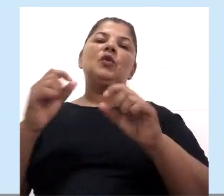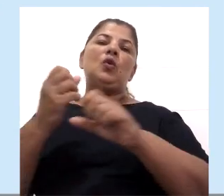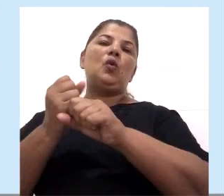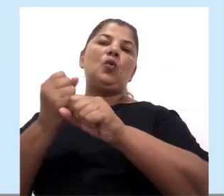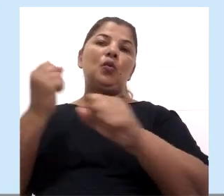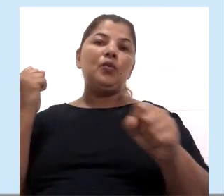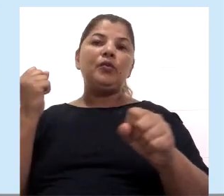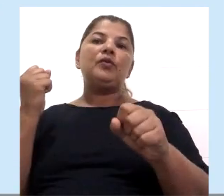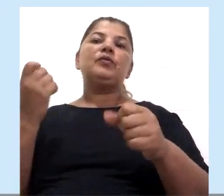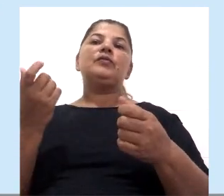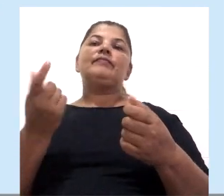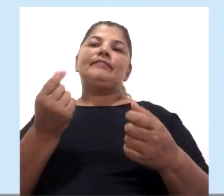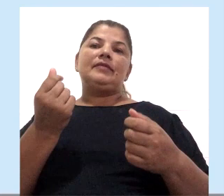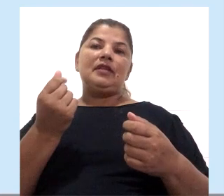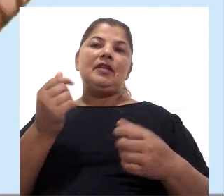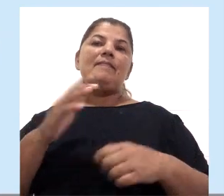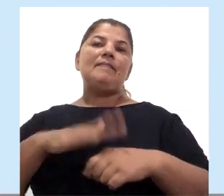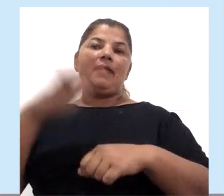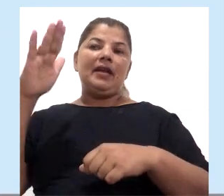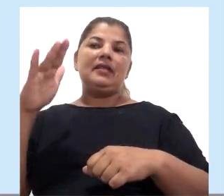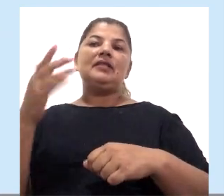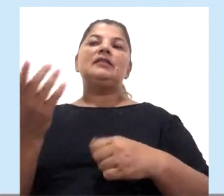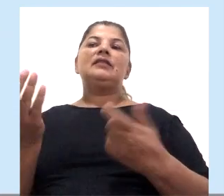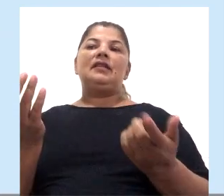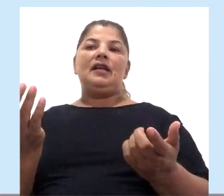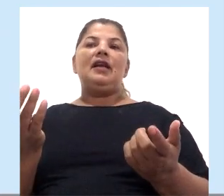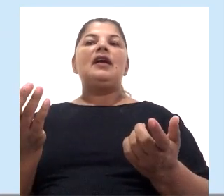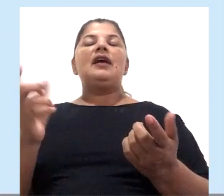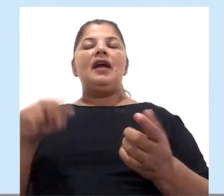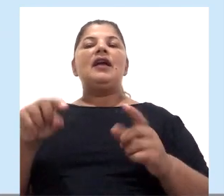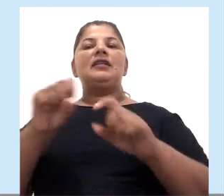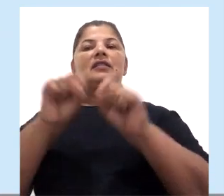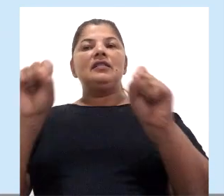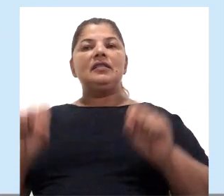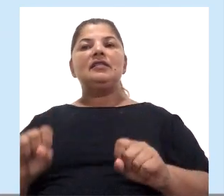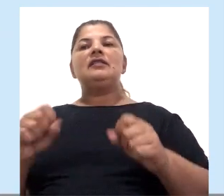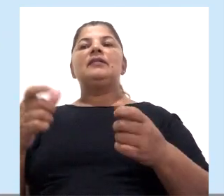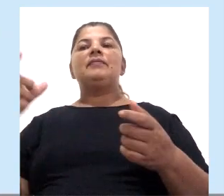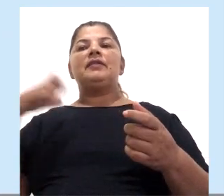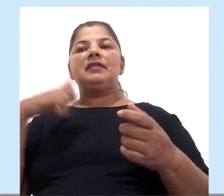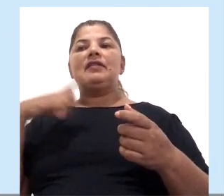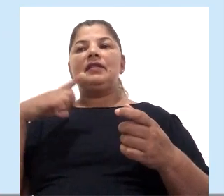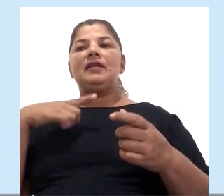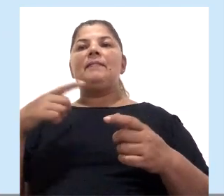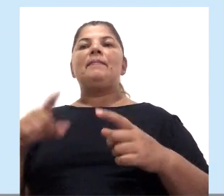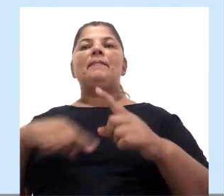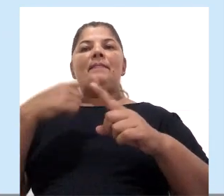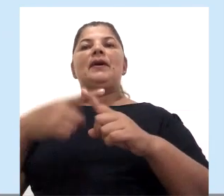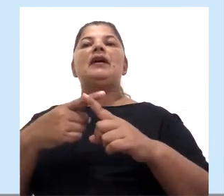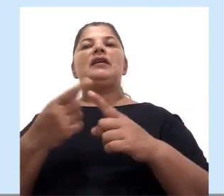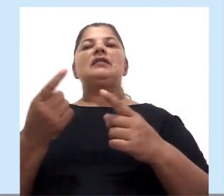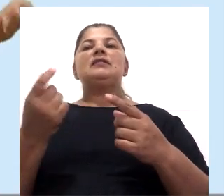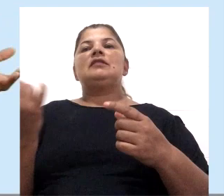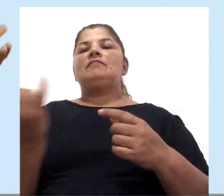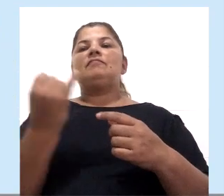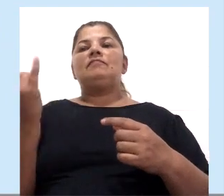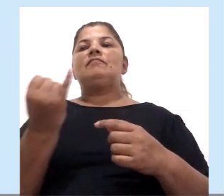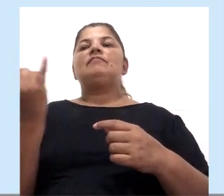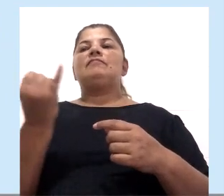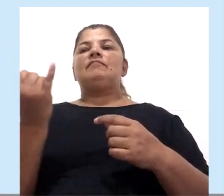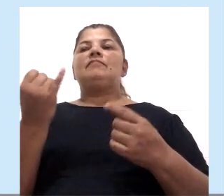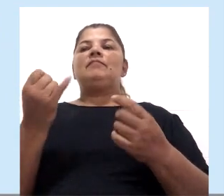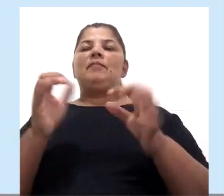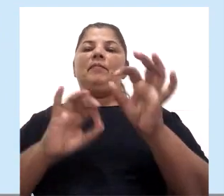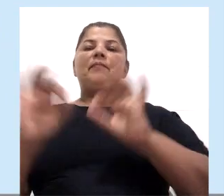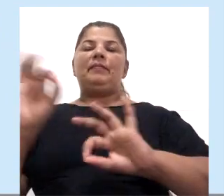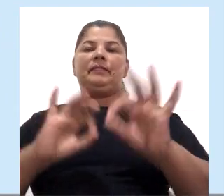mais lucro, tá? Muito mais dinheiro, e a gente vai vendo que isso é um sistema que tem muito mais eficiência